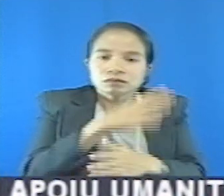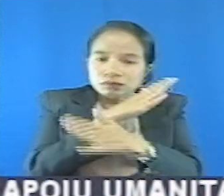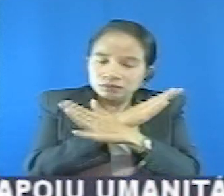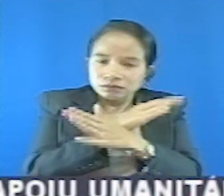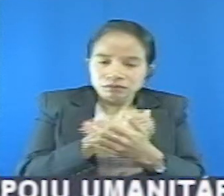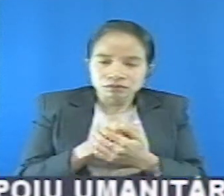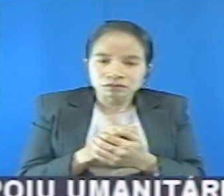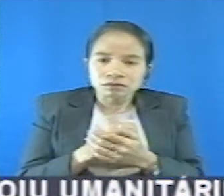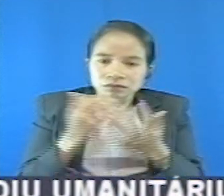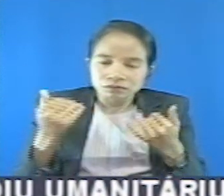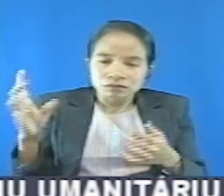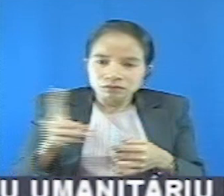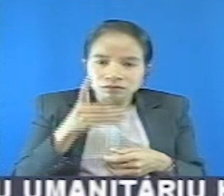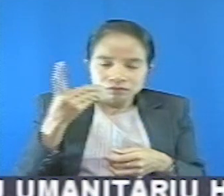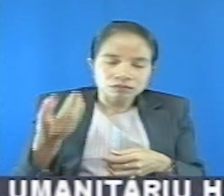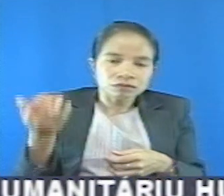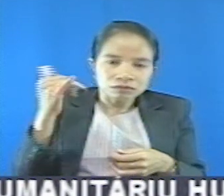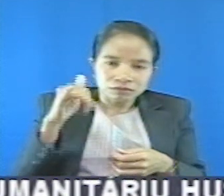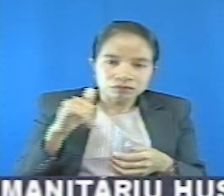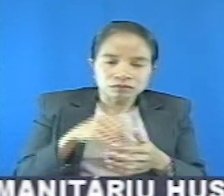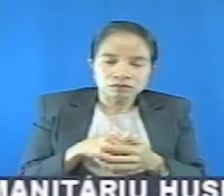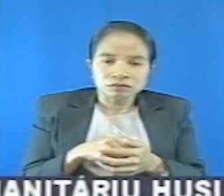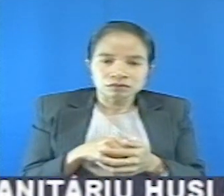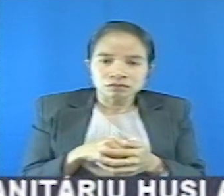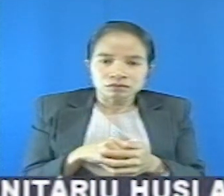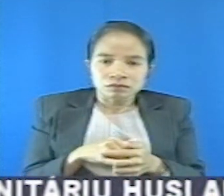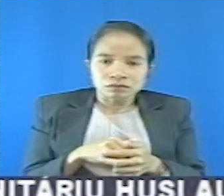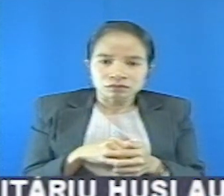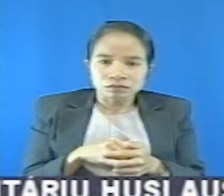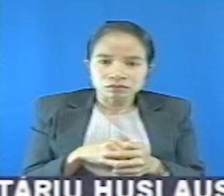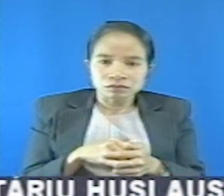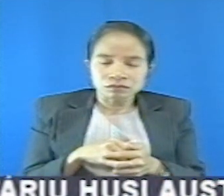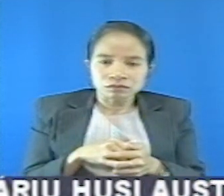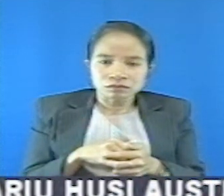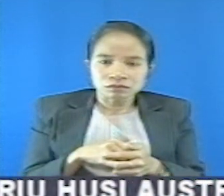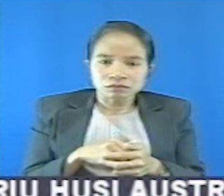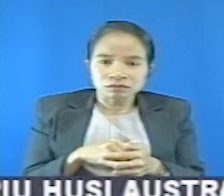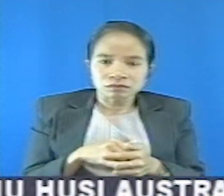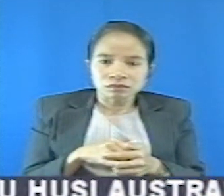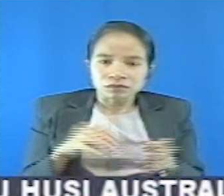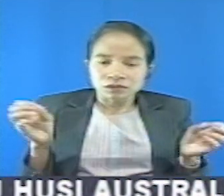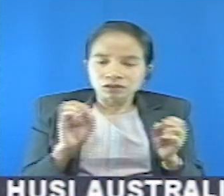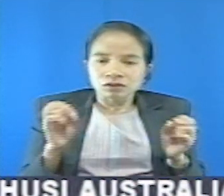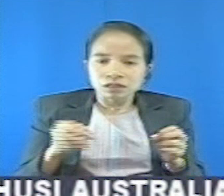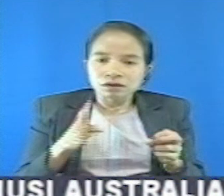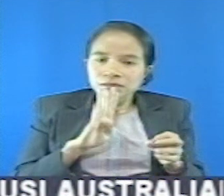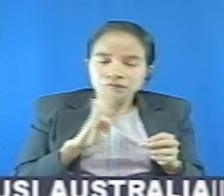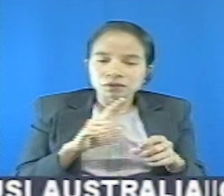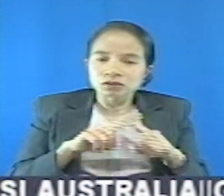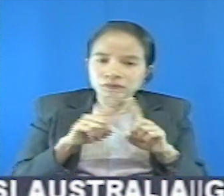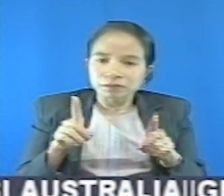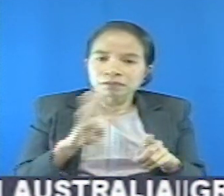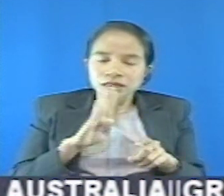o de carlan y dejarlo prevención de fati, e o hindader, sirane. Matibis ada der matibis ini ofir file asal ini